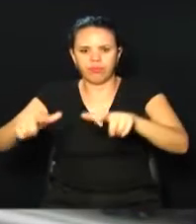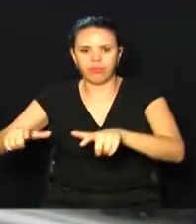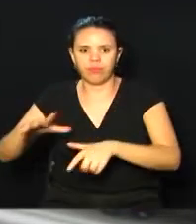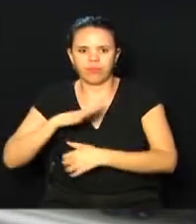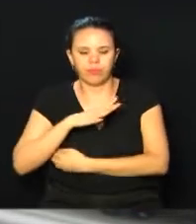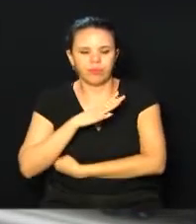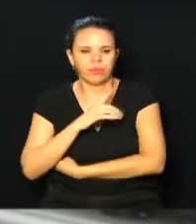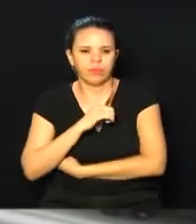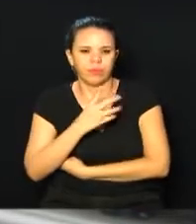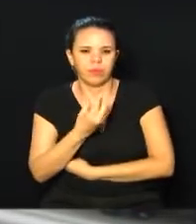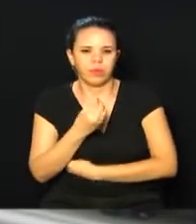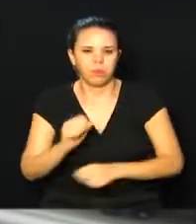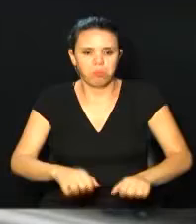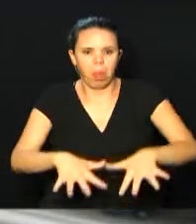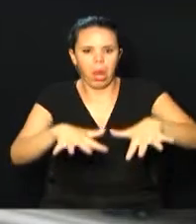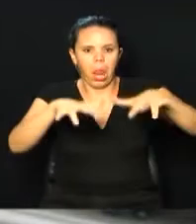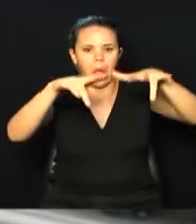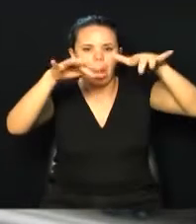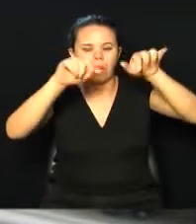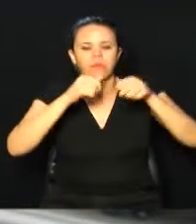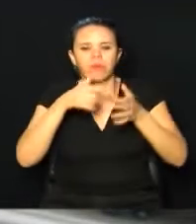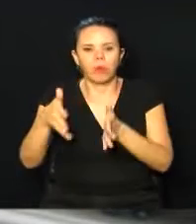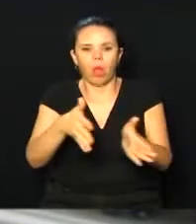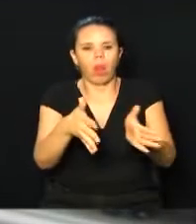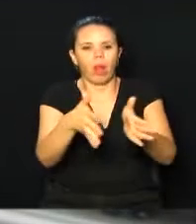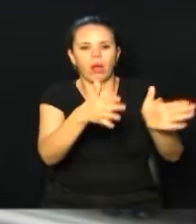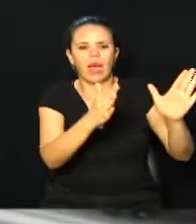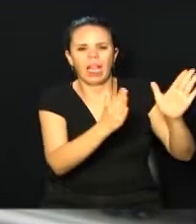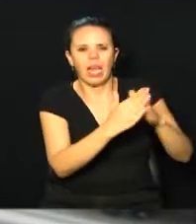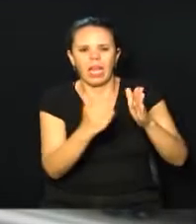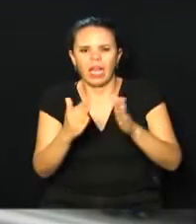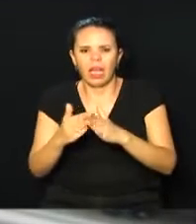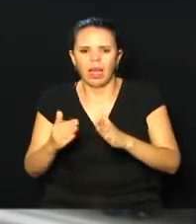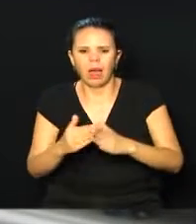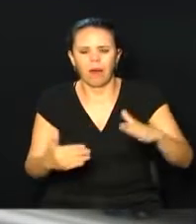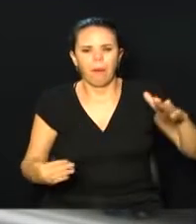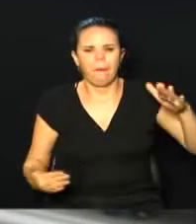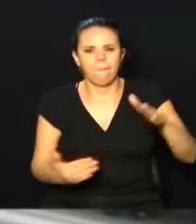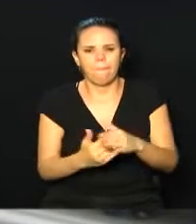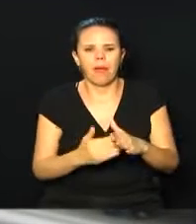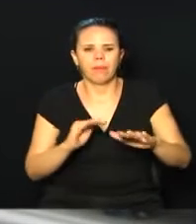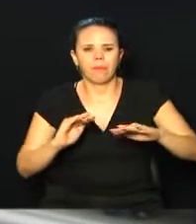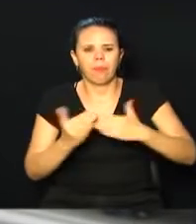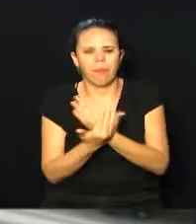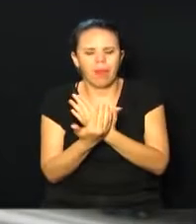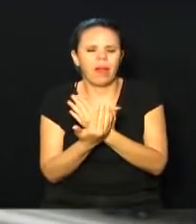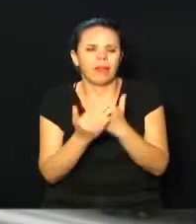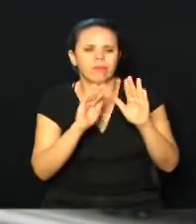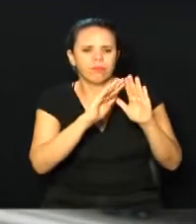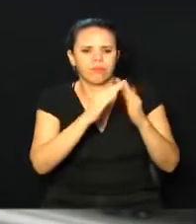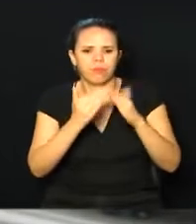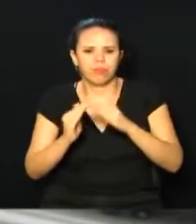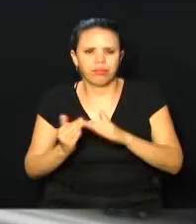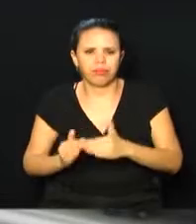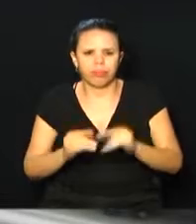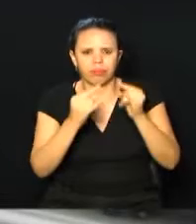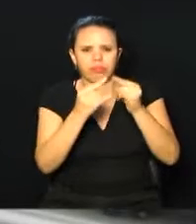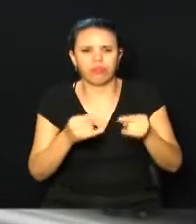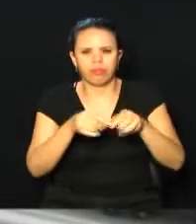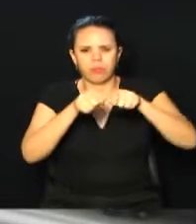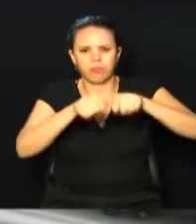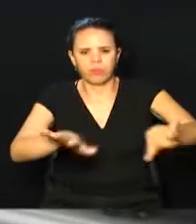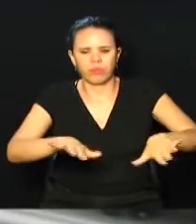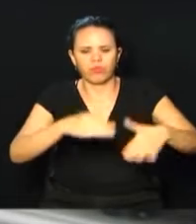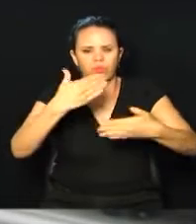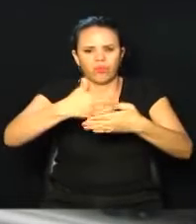cidade, transbordamento de córregos, casas interditadas na Gleba B, desmoronamento do solo, de